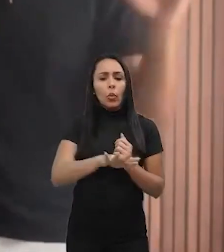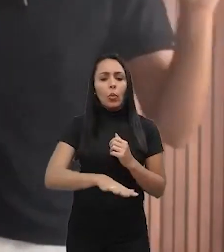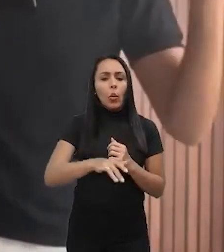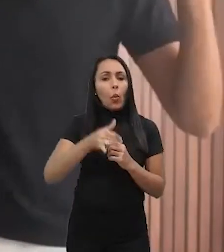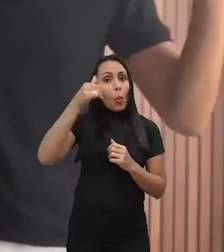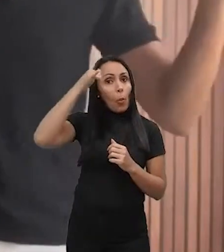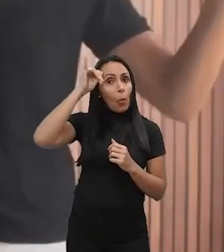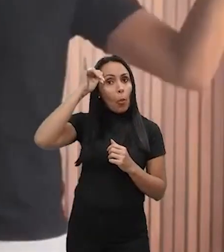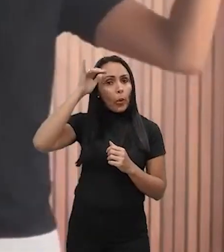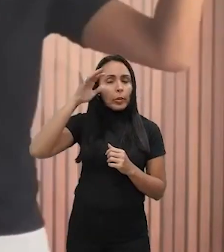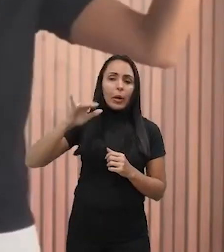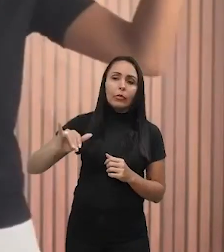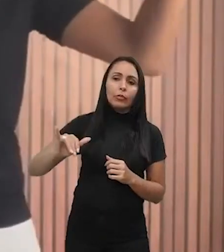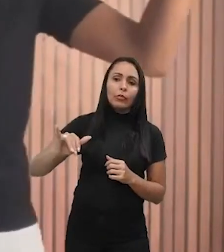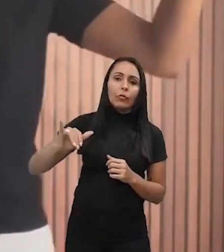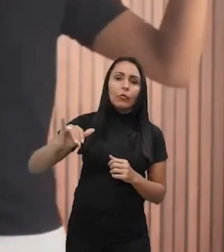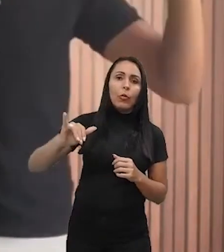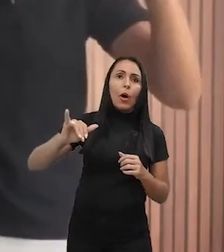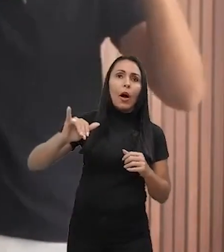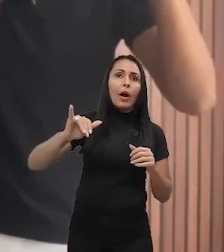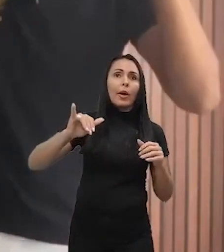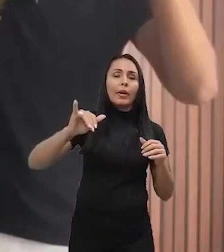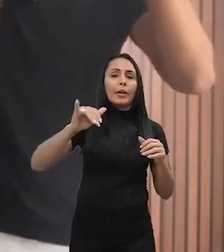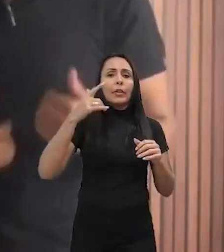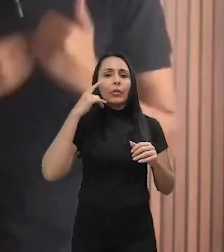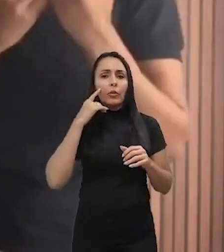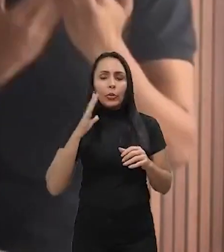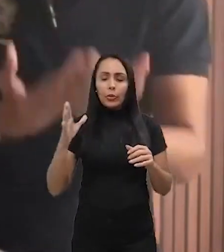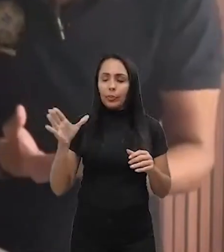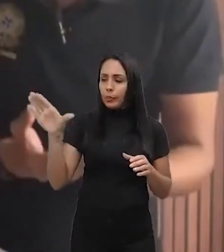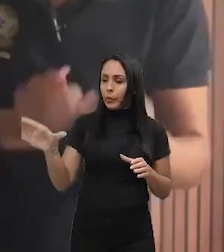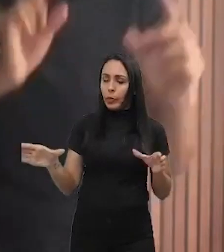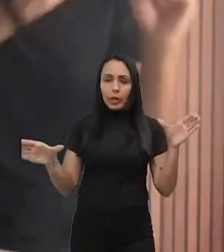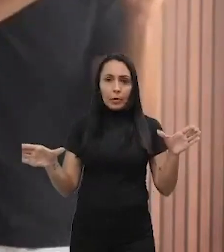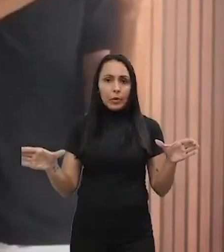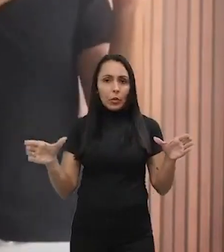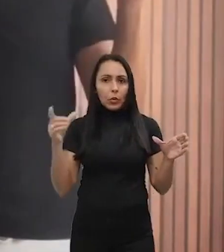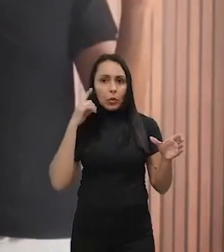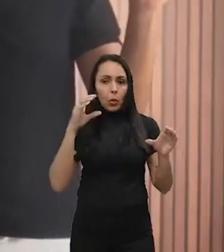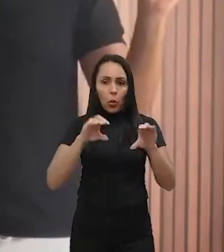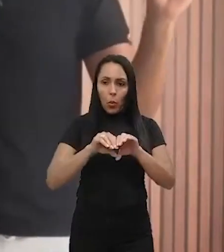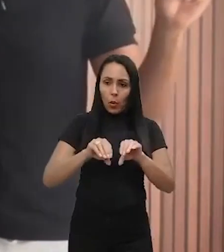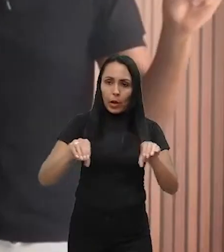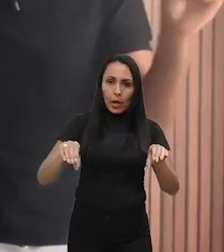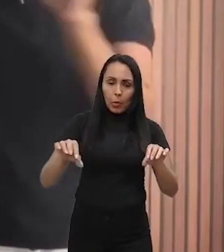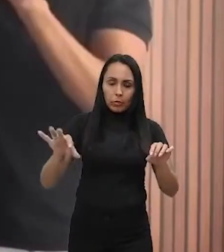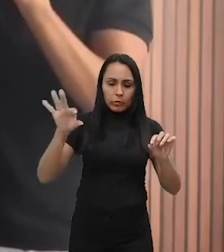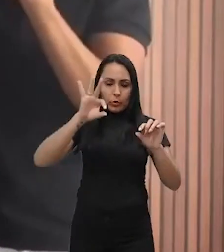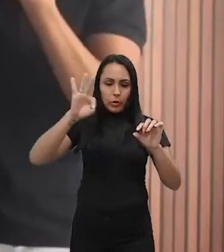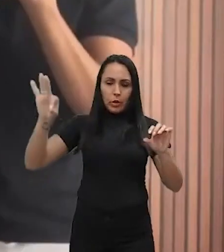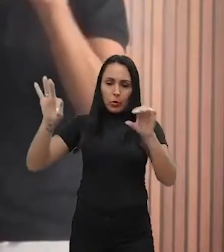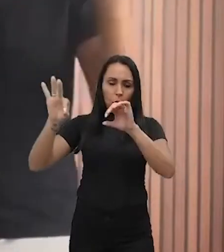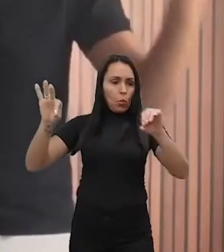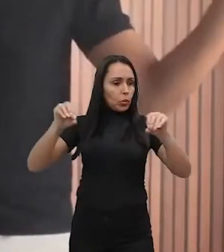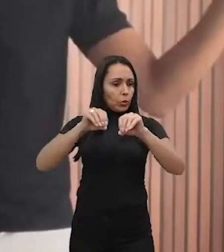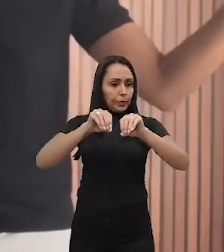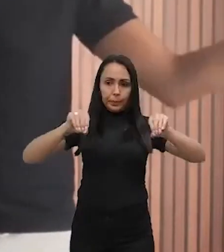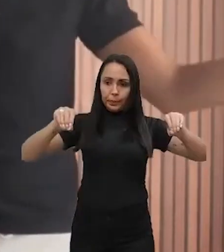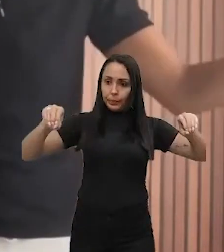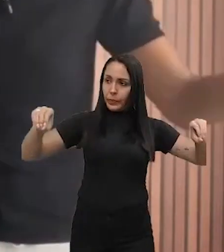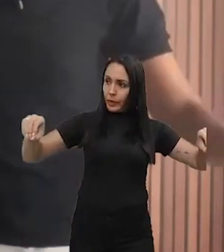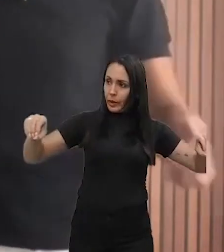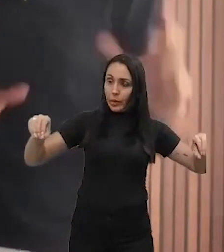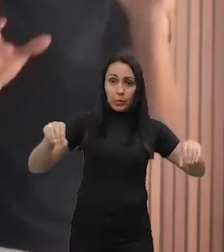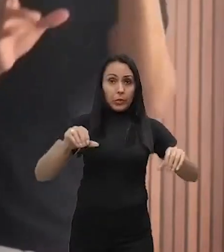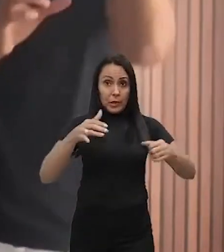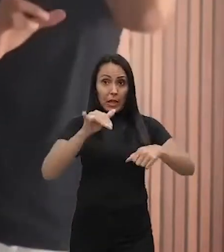para voar. De um lado para o outro ele construiu duas cabines, colocou um cabo de um lado para o outro, né, que é exatamente aqueles cabos